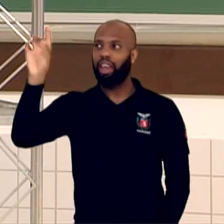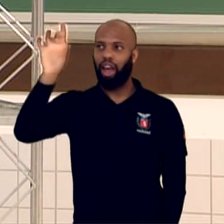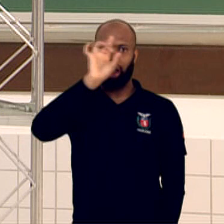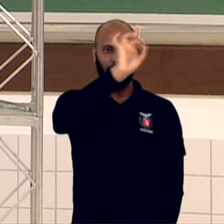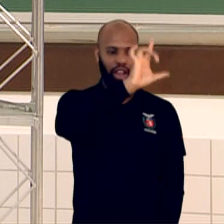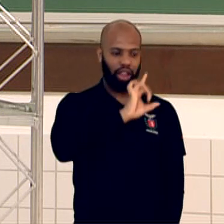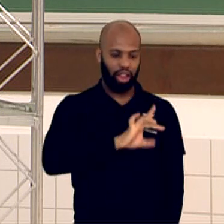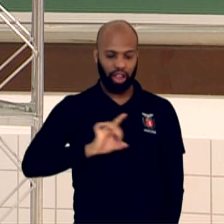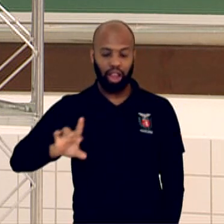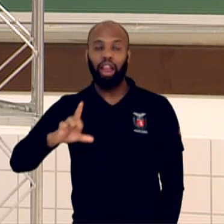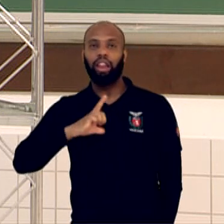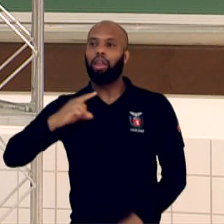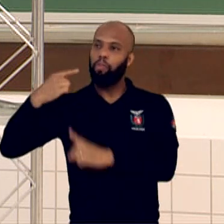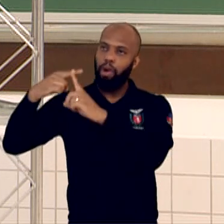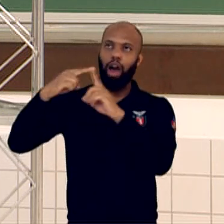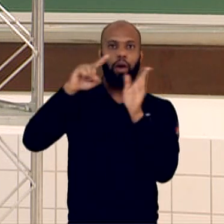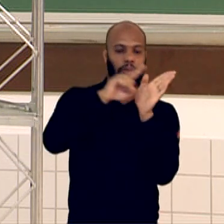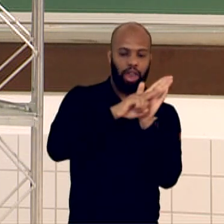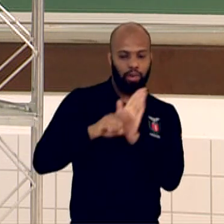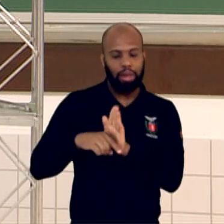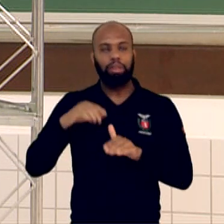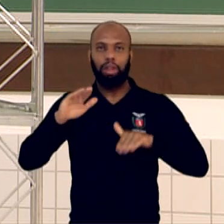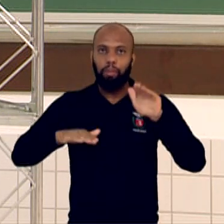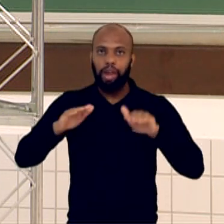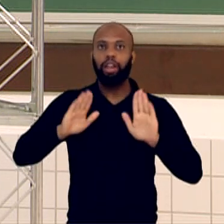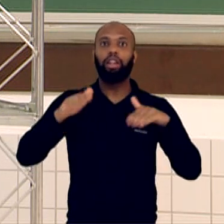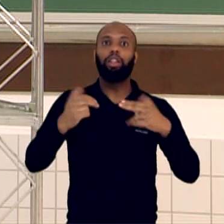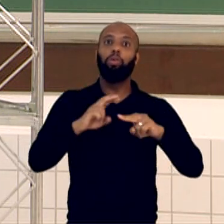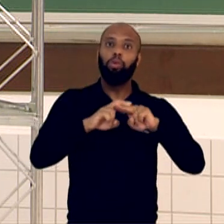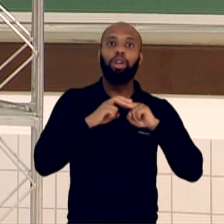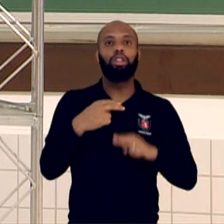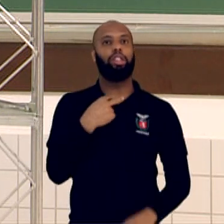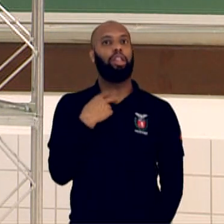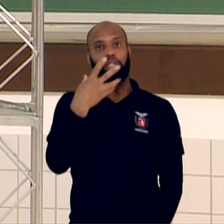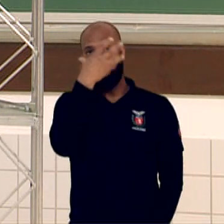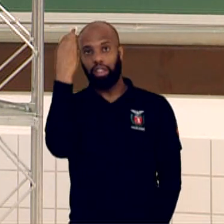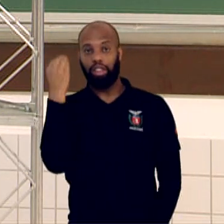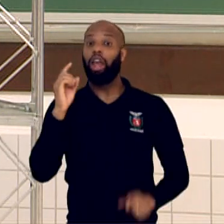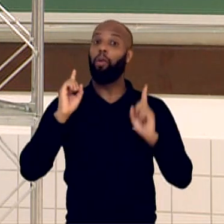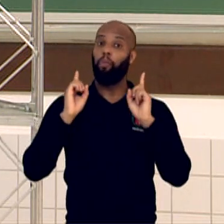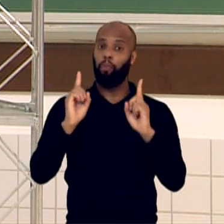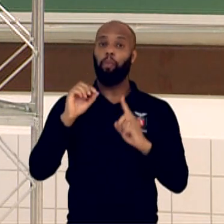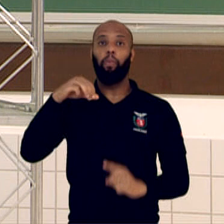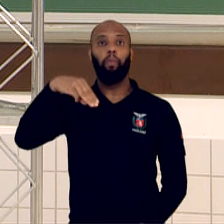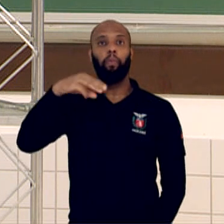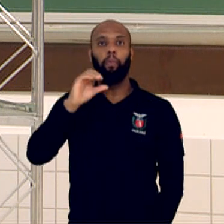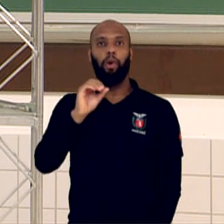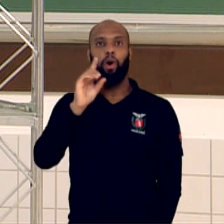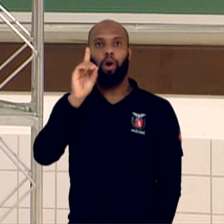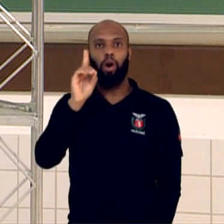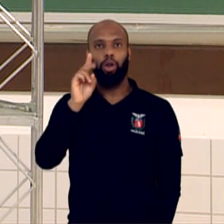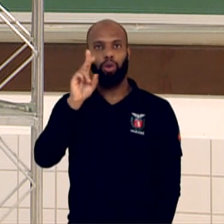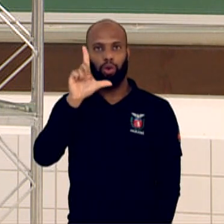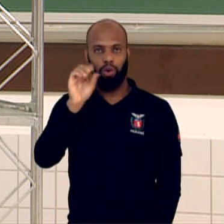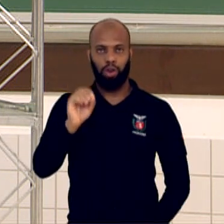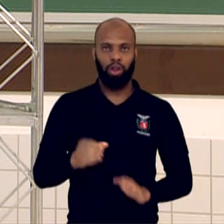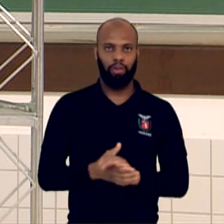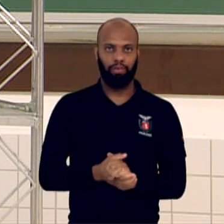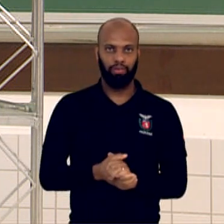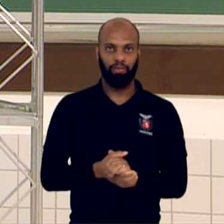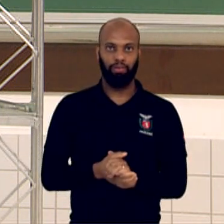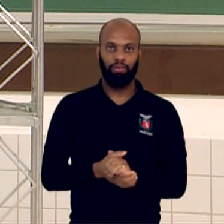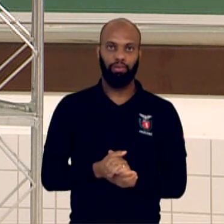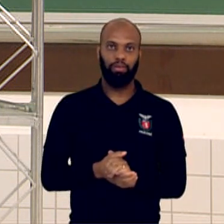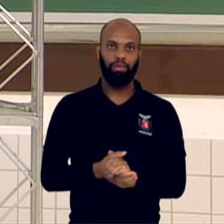tem um sinal diferente, né? Então por isso a gente não pode esquecer, né, desse detalhe aí que é muito importante também. Tá? Então vamos começar